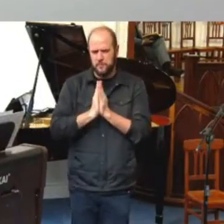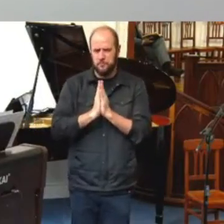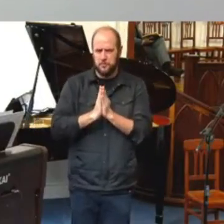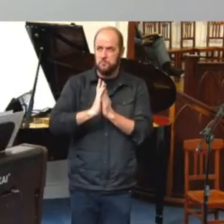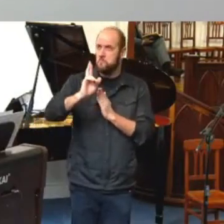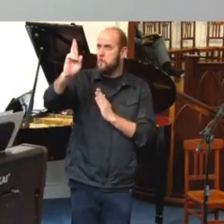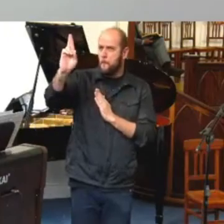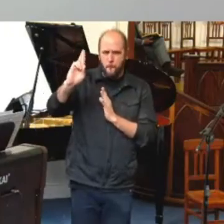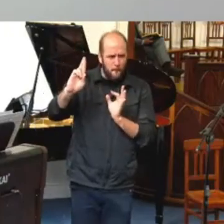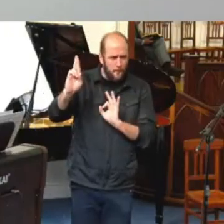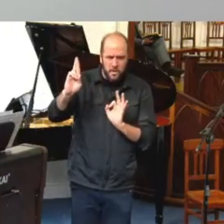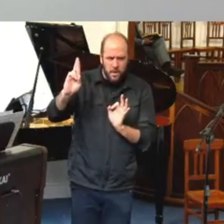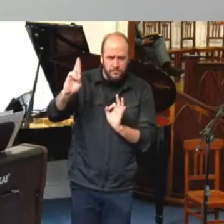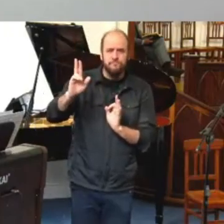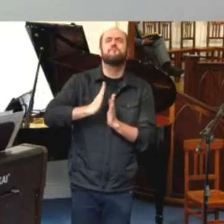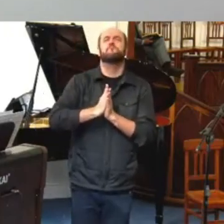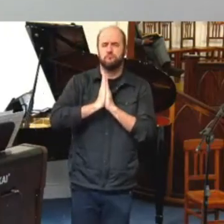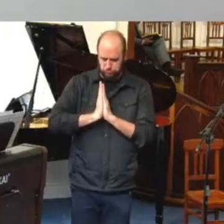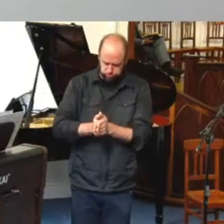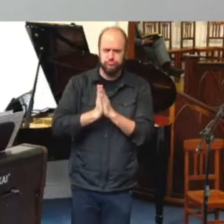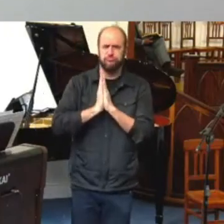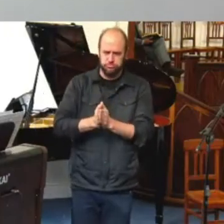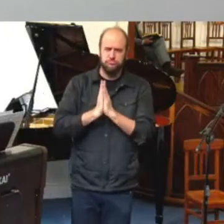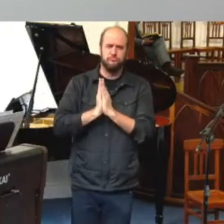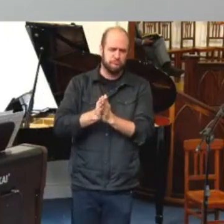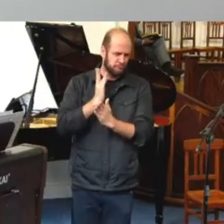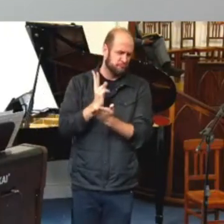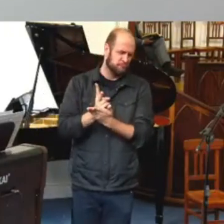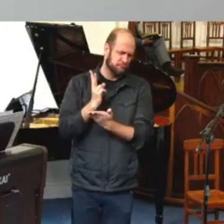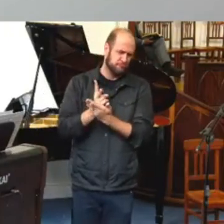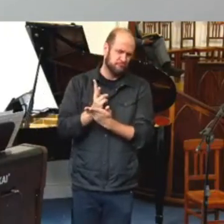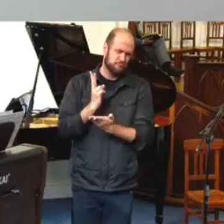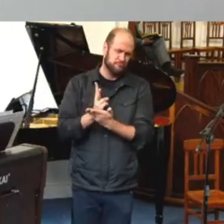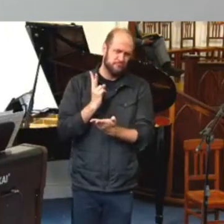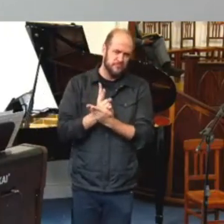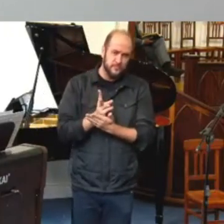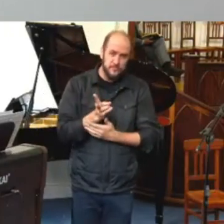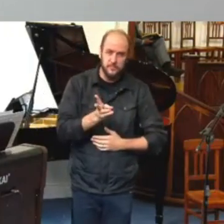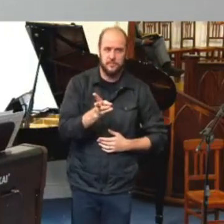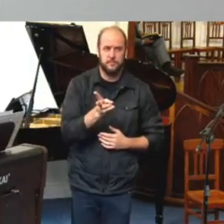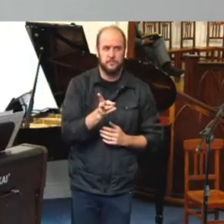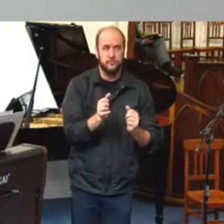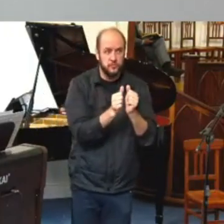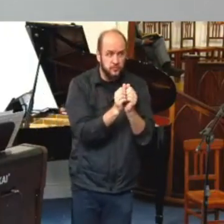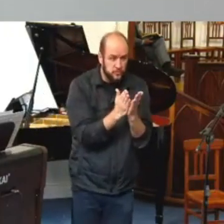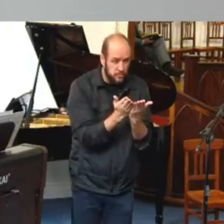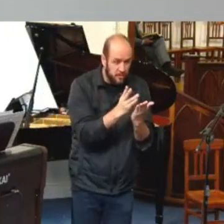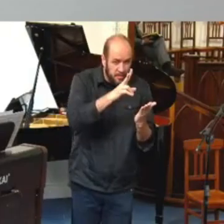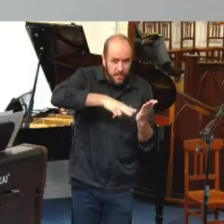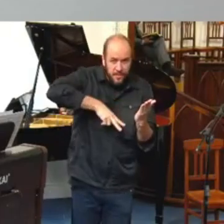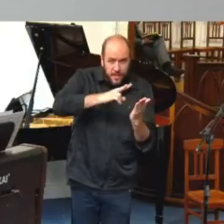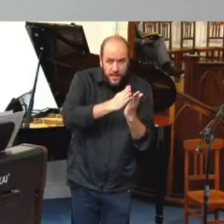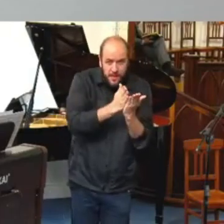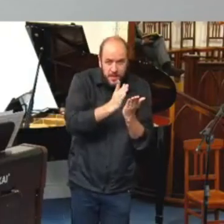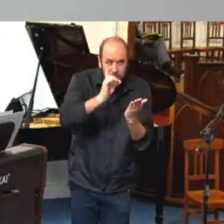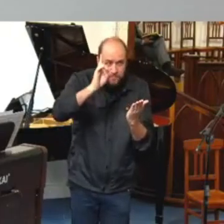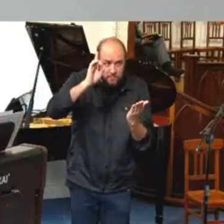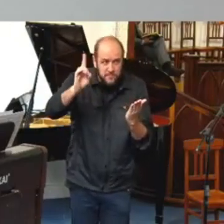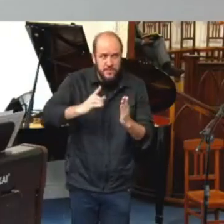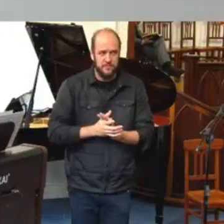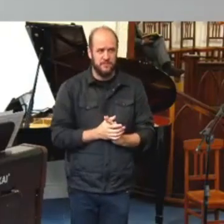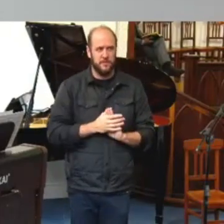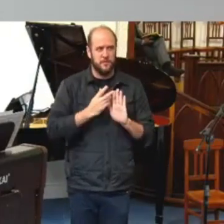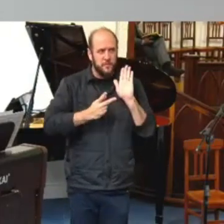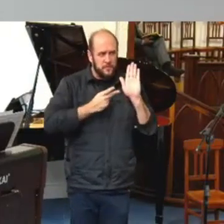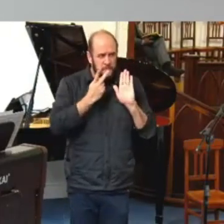orando. Mas não só orar, junto com a oração, a leitura bíblica, porque é aqui que estão as promessas. É dela